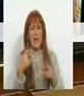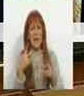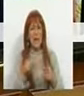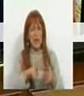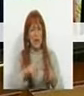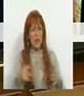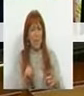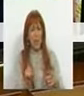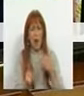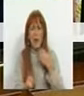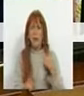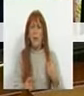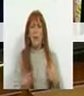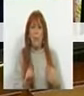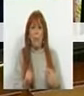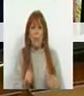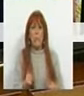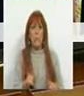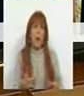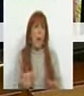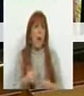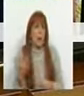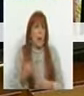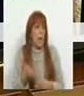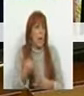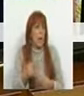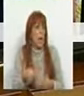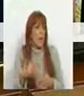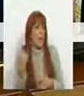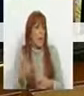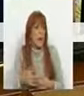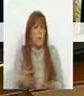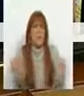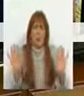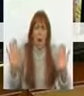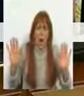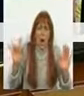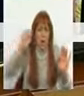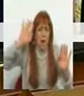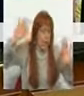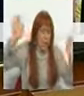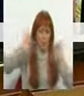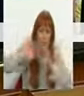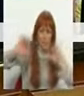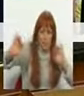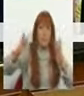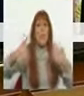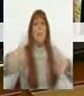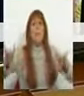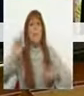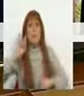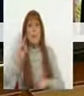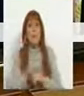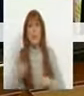esta reforma. Não que não tenha o direito de criticar a reforma, longe de nós essa ideia. Mas,